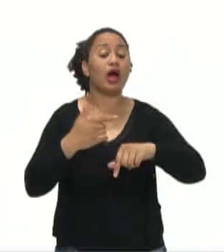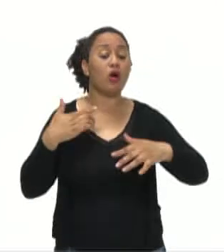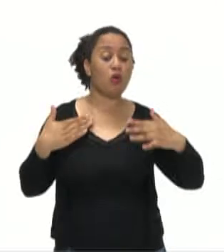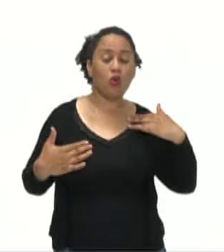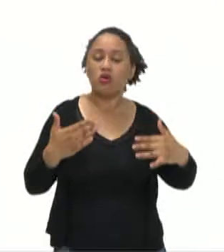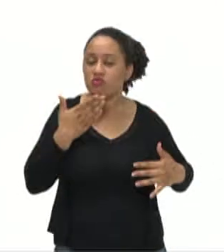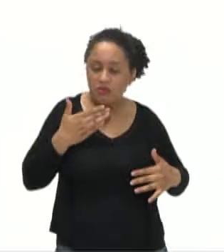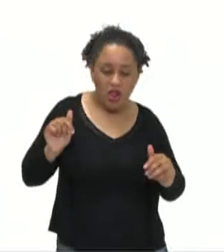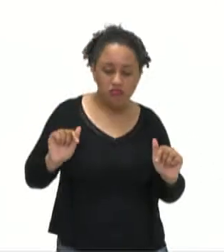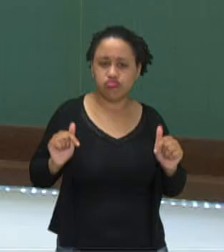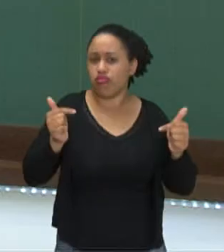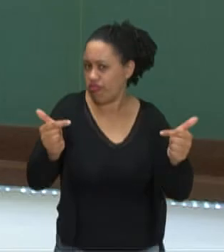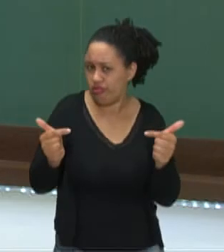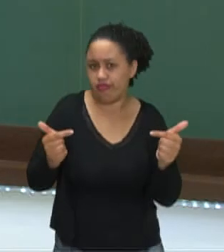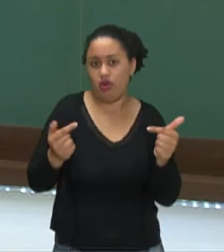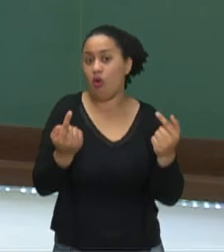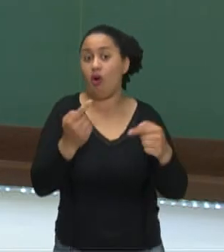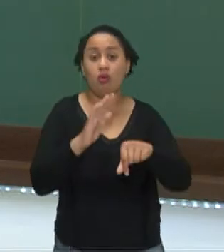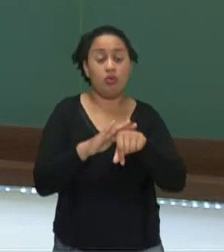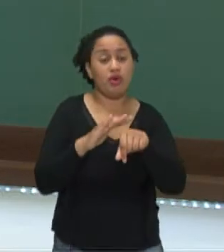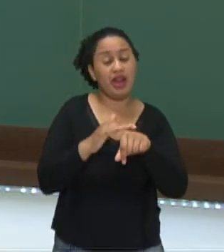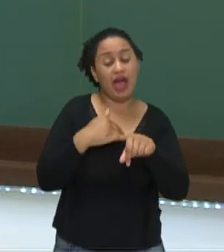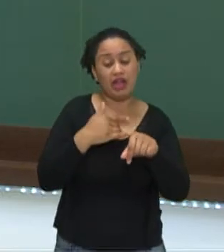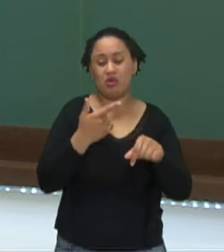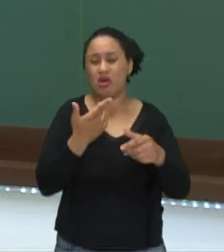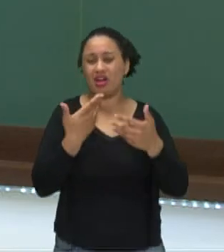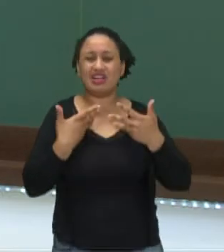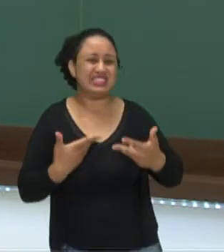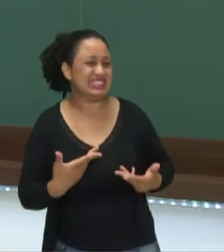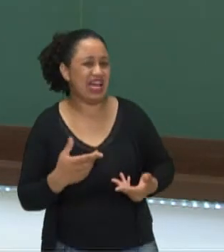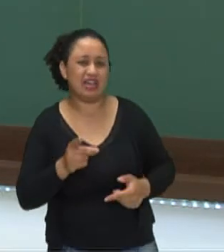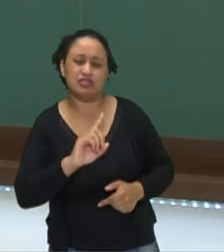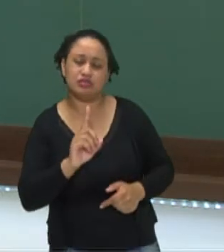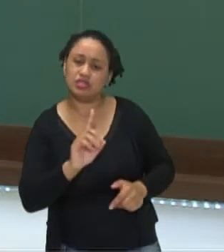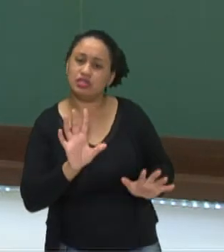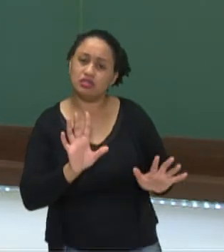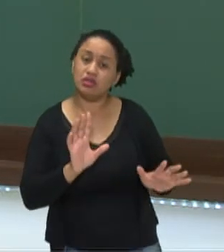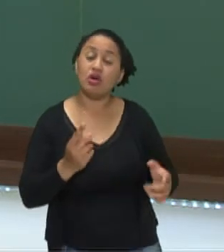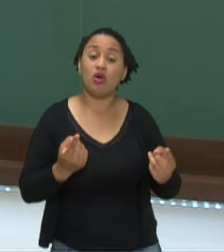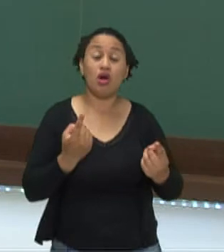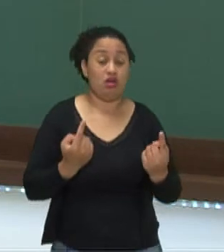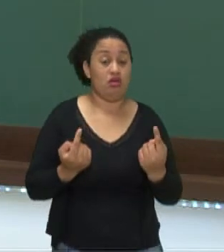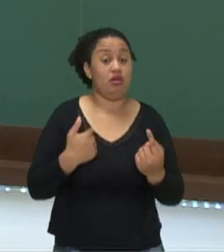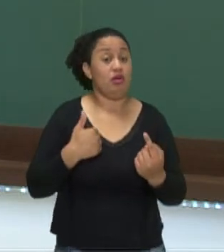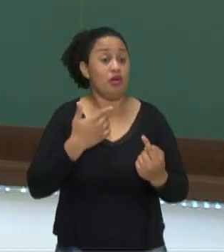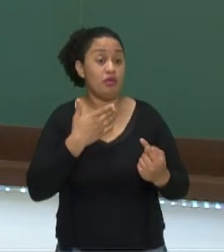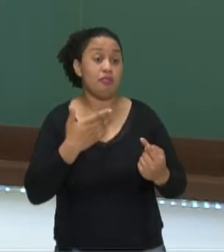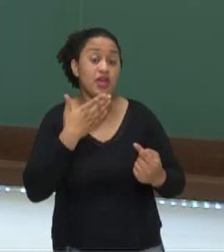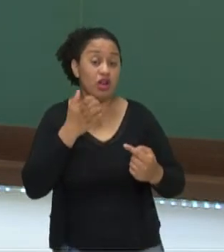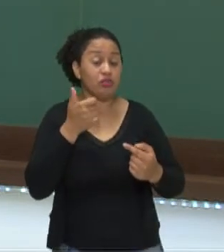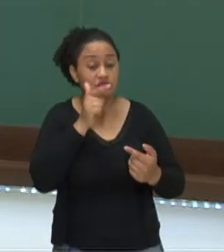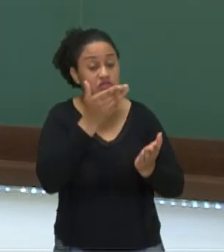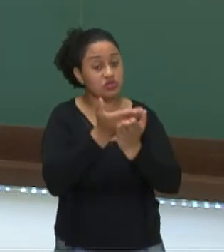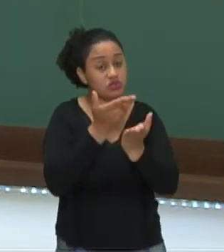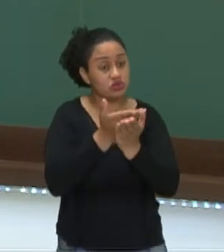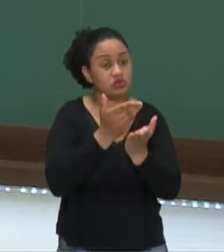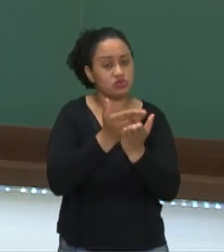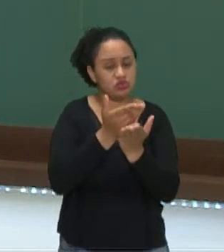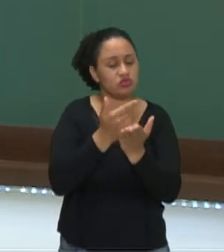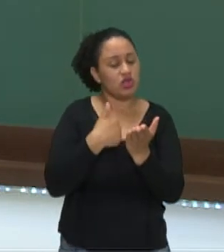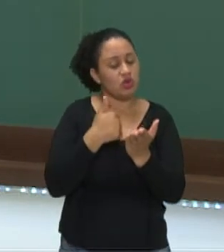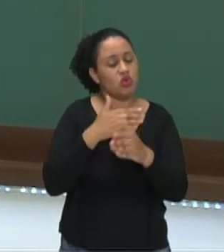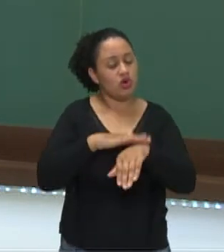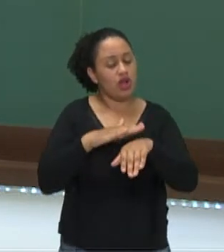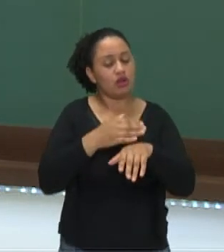Que horários você fica menos cansado? Esse é um horário ideal para você estudar. O horário que você está mais disposto, menos